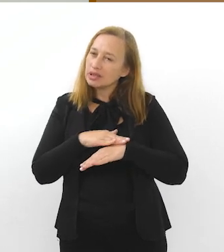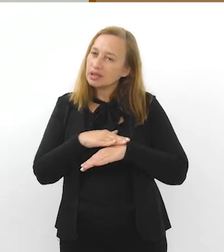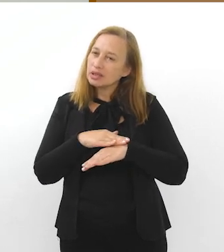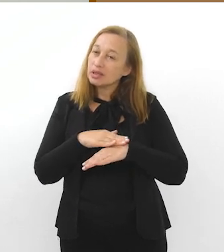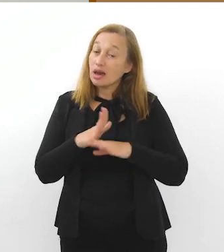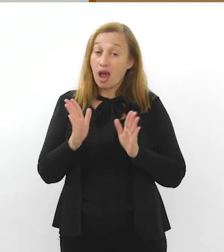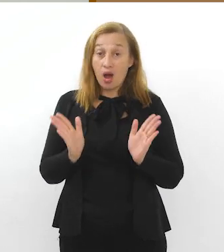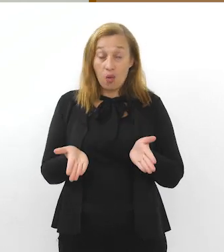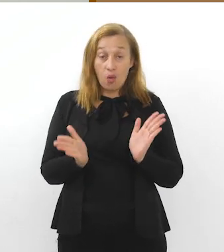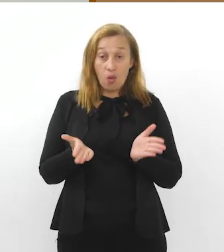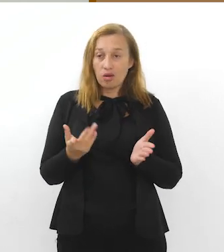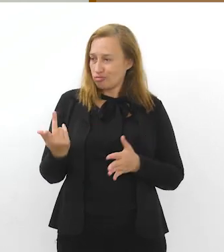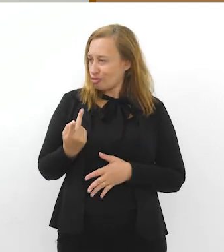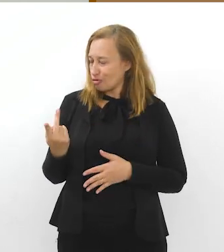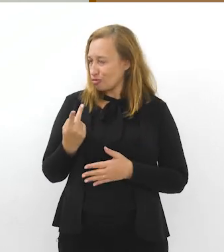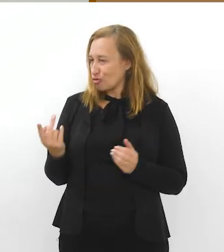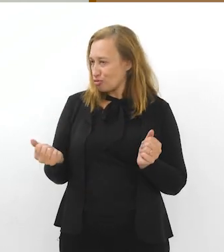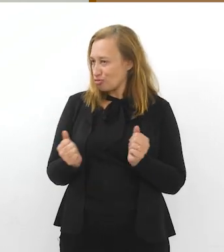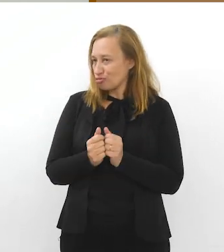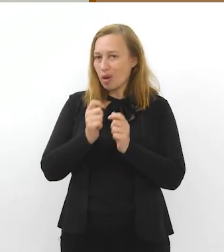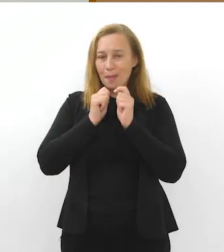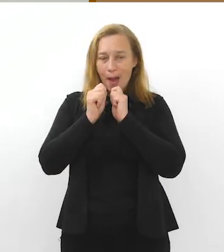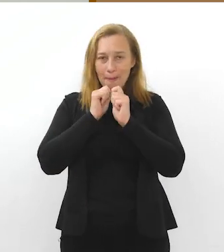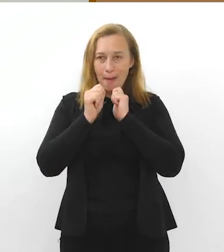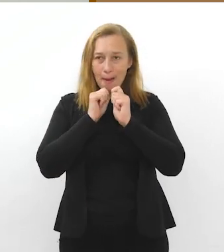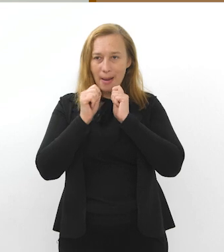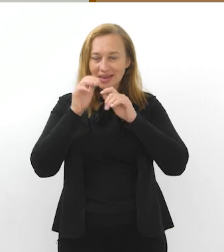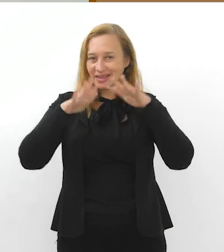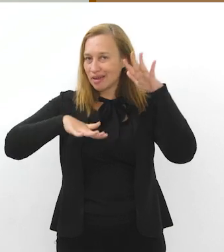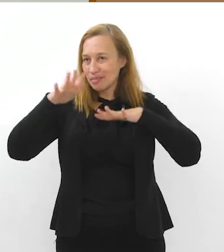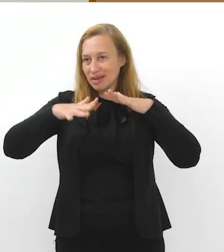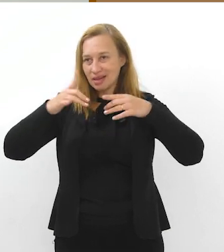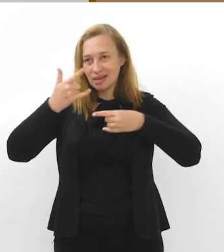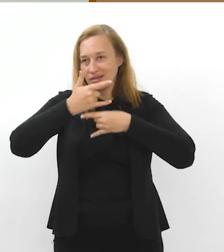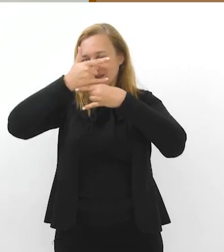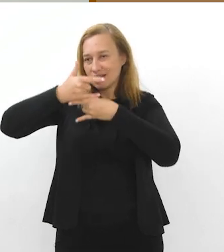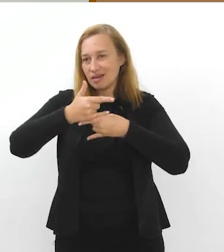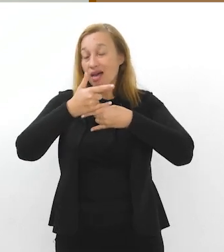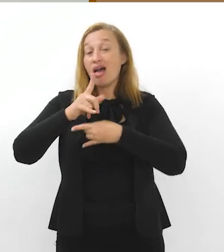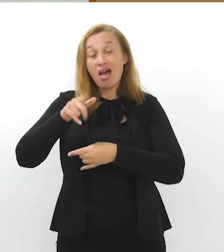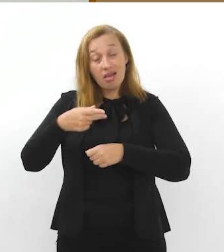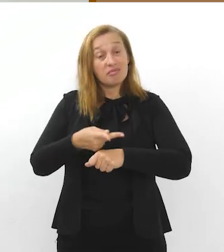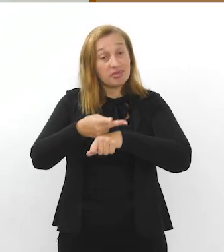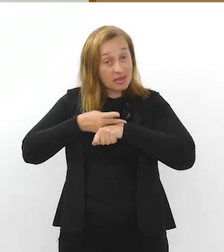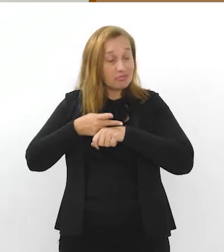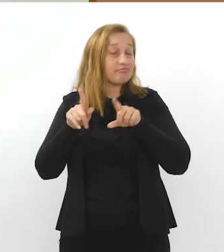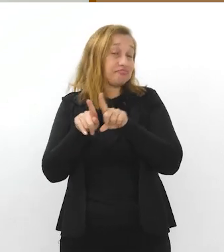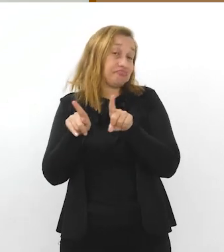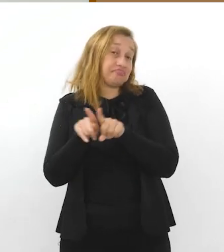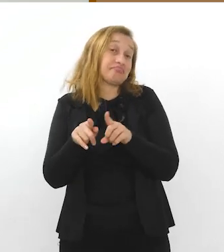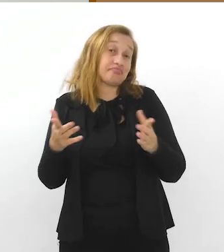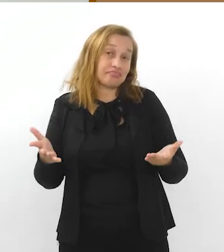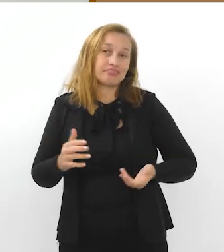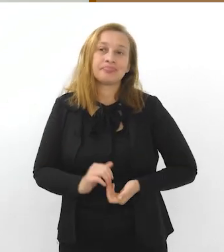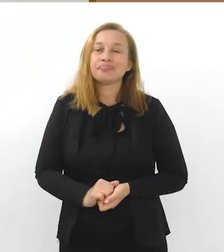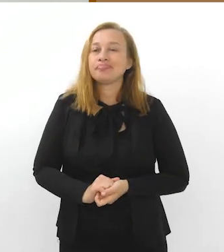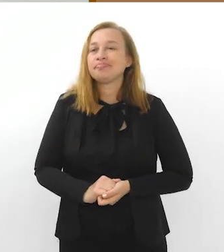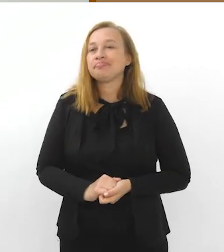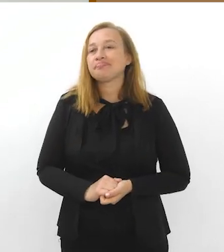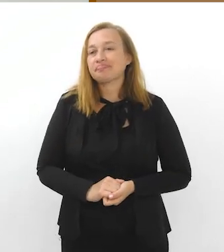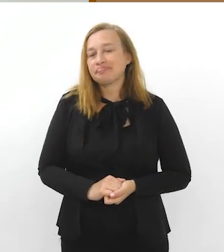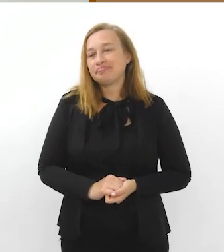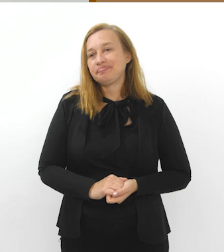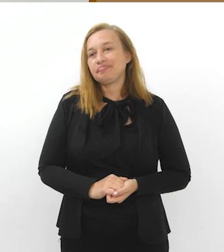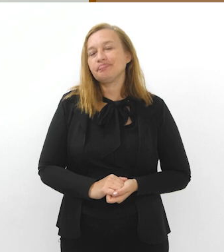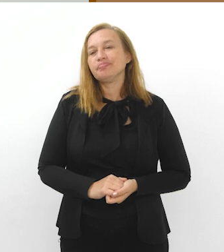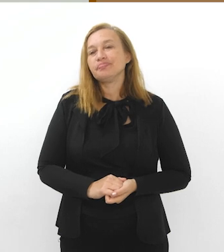está tendo agora, nós dois, independente da forma, é uma premiação também, né?